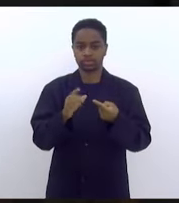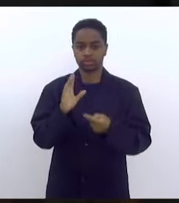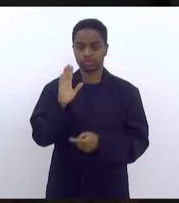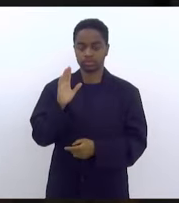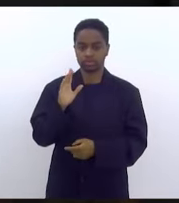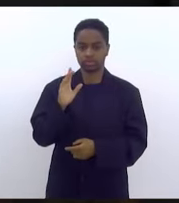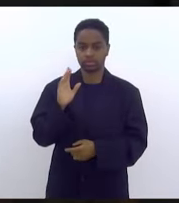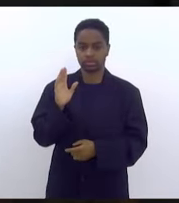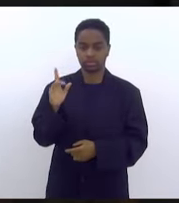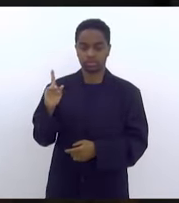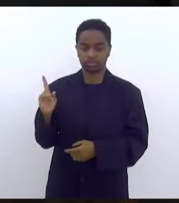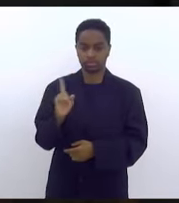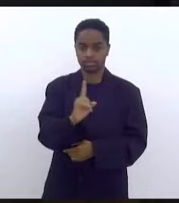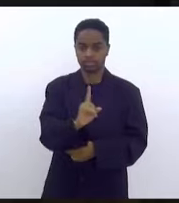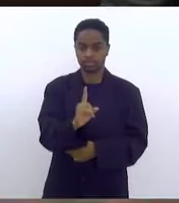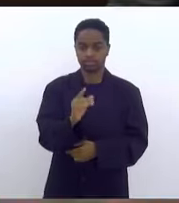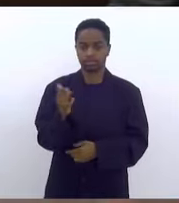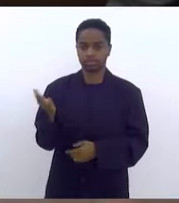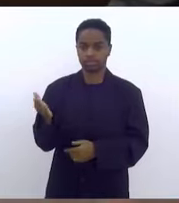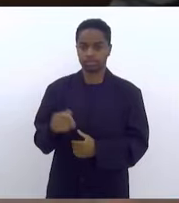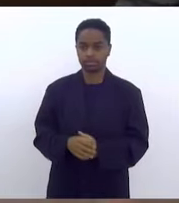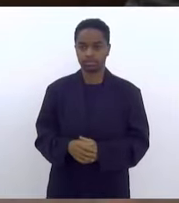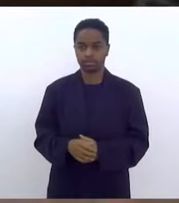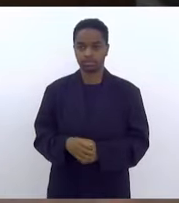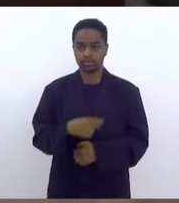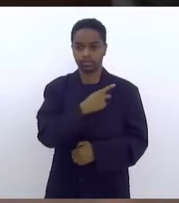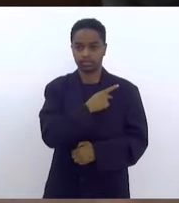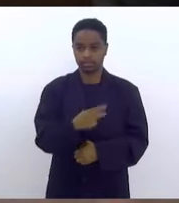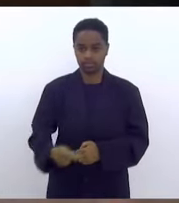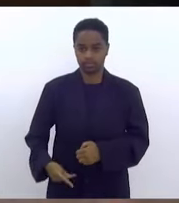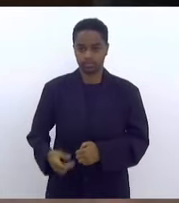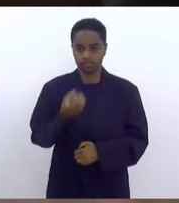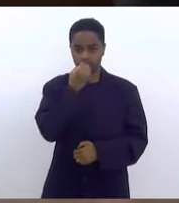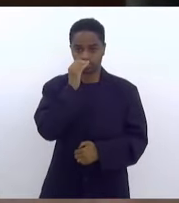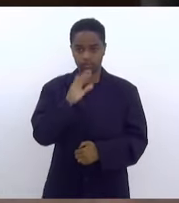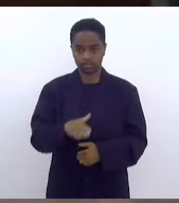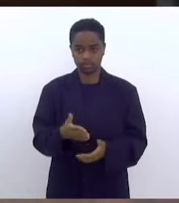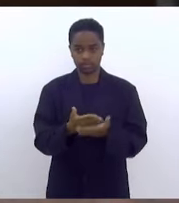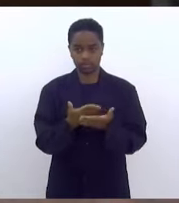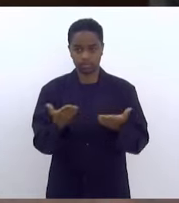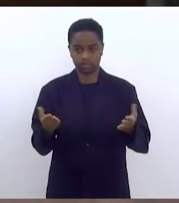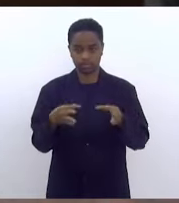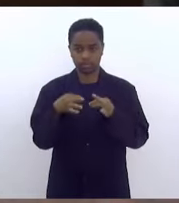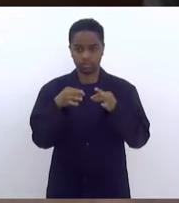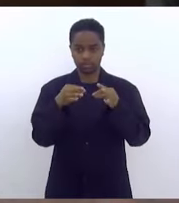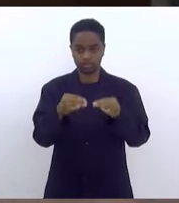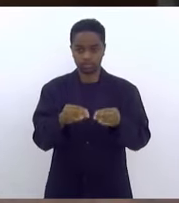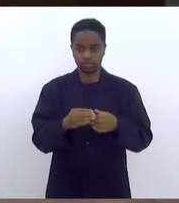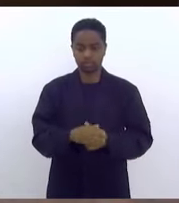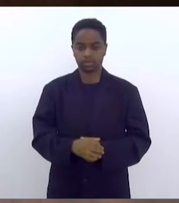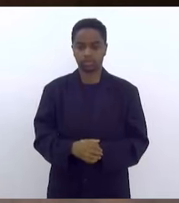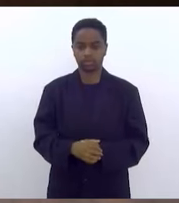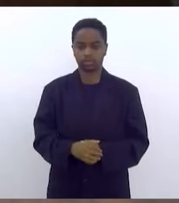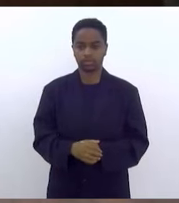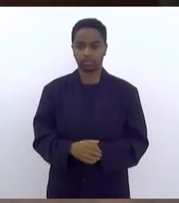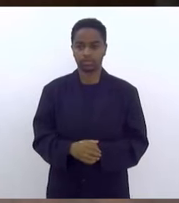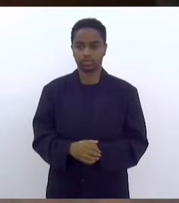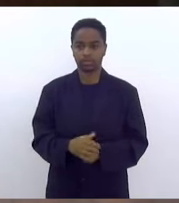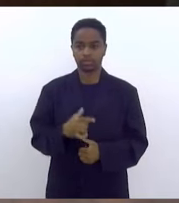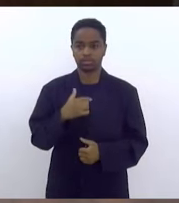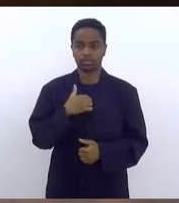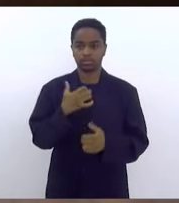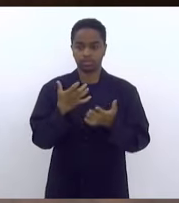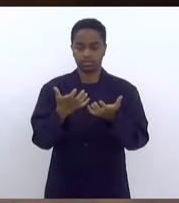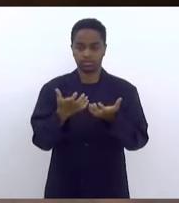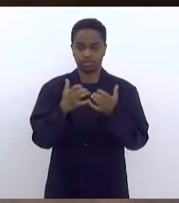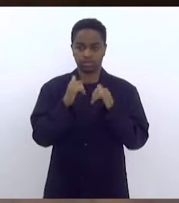deputado Giovanni Ratinho. Presidente, boa tarde a todos e a todas aqui, meus pares. Eu quero